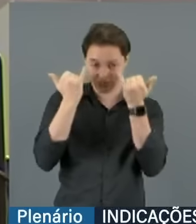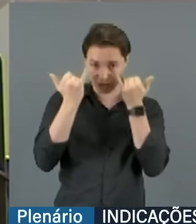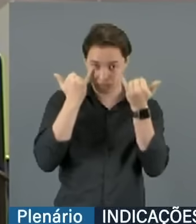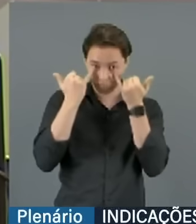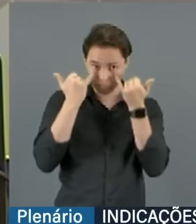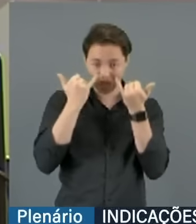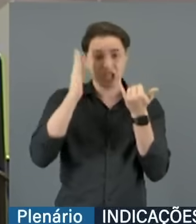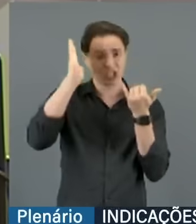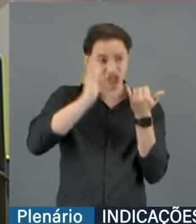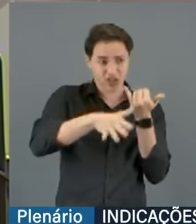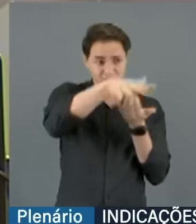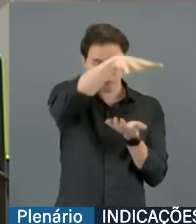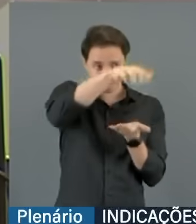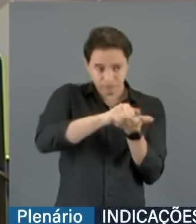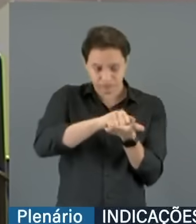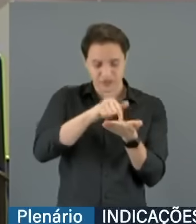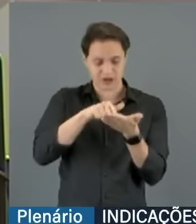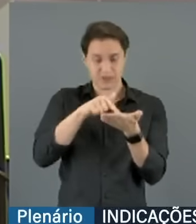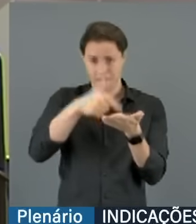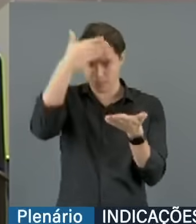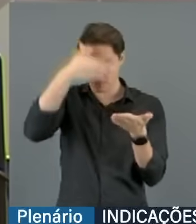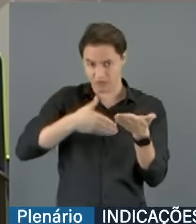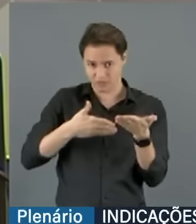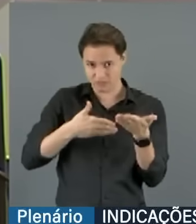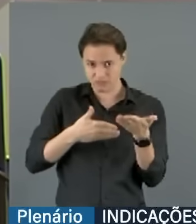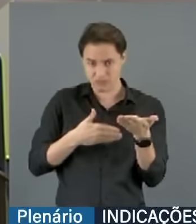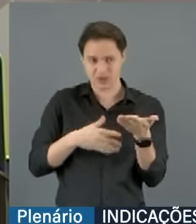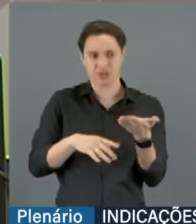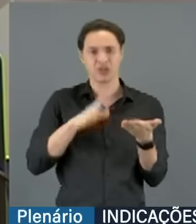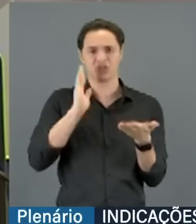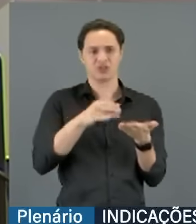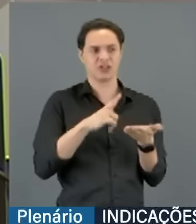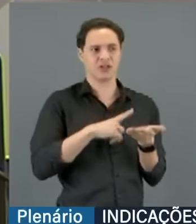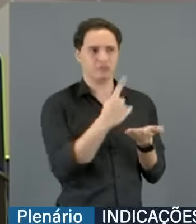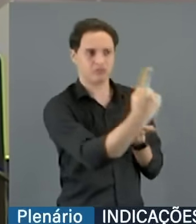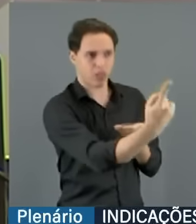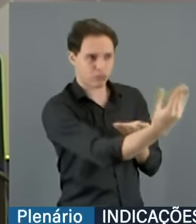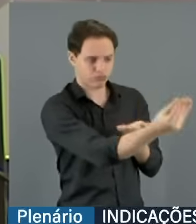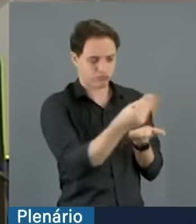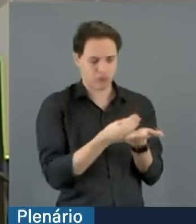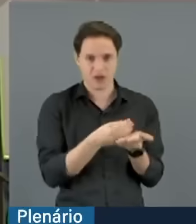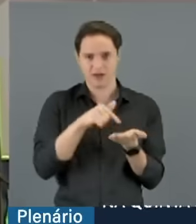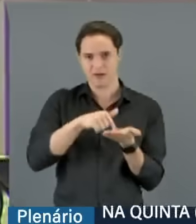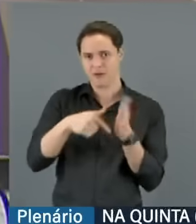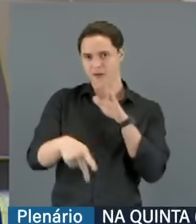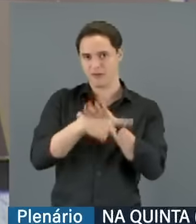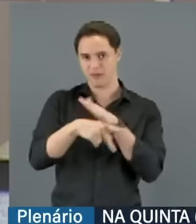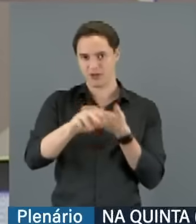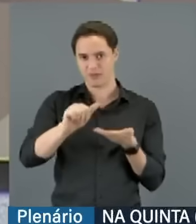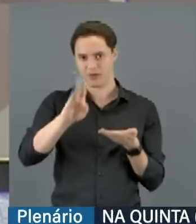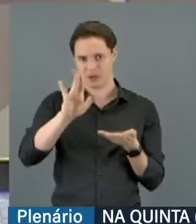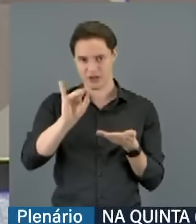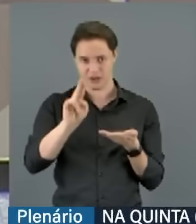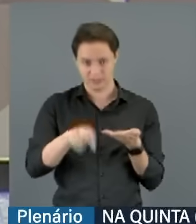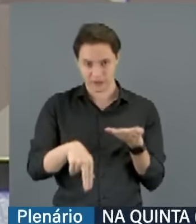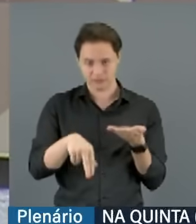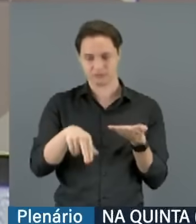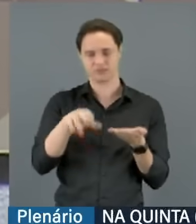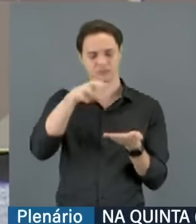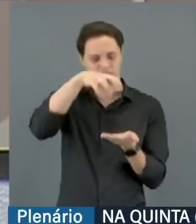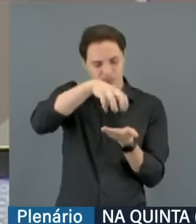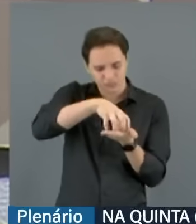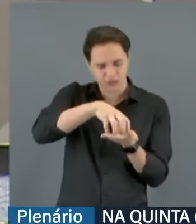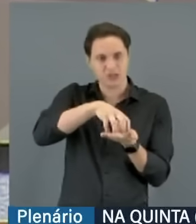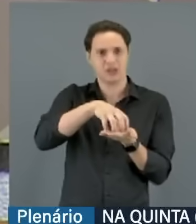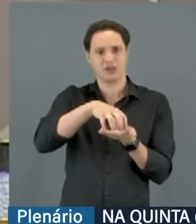processada, ou seja, ela chega por uma das fontes que a BIM tem, certo? Ou um dos meios que a BIM dispõe,